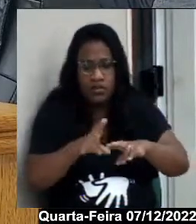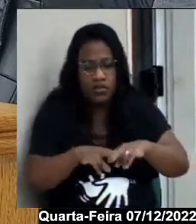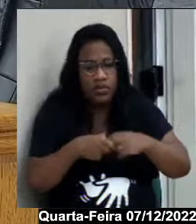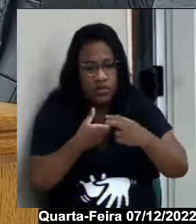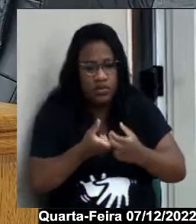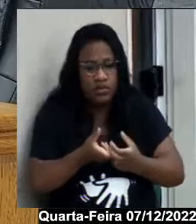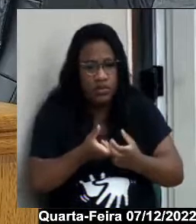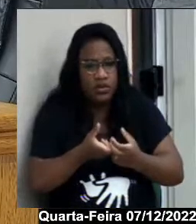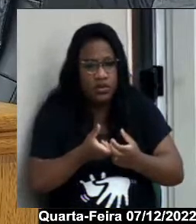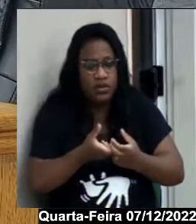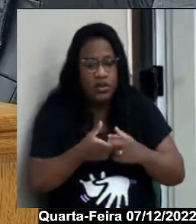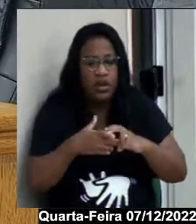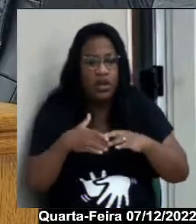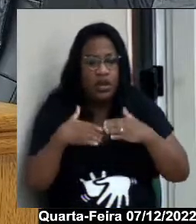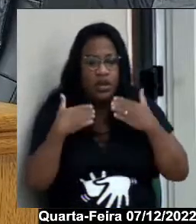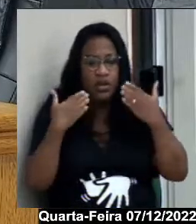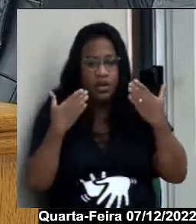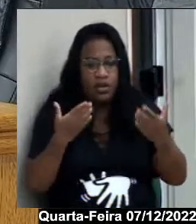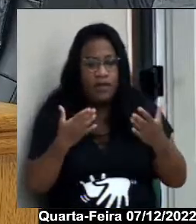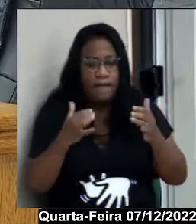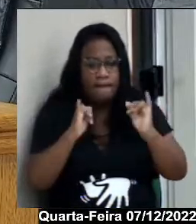Tá. Aí,